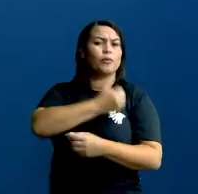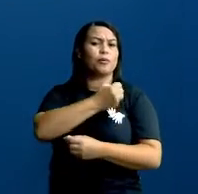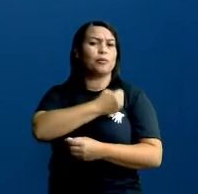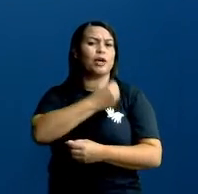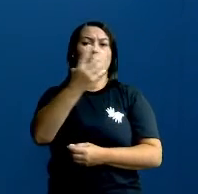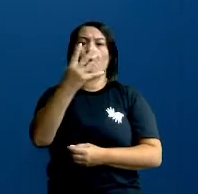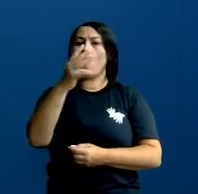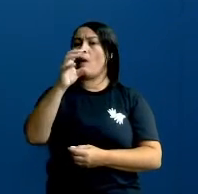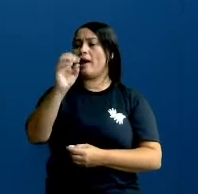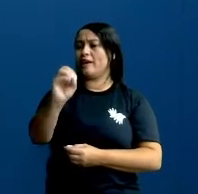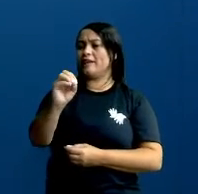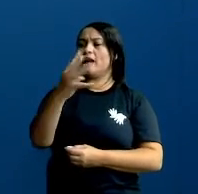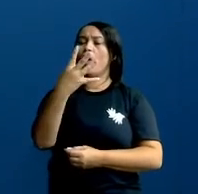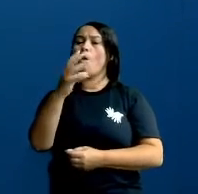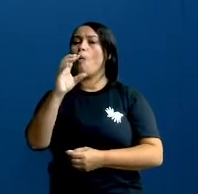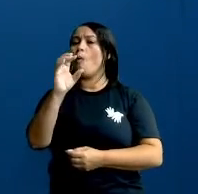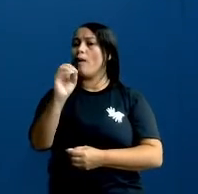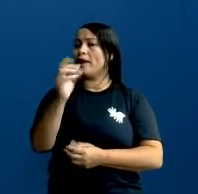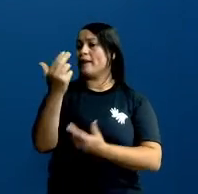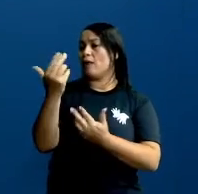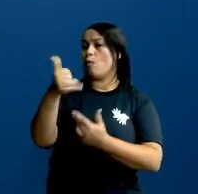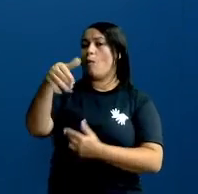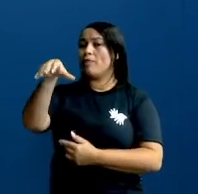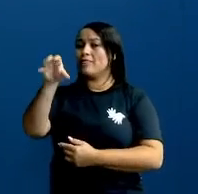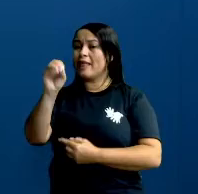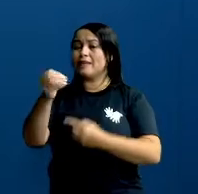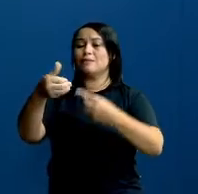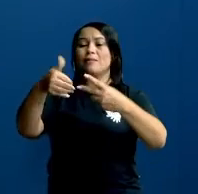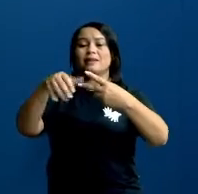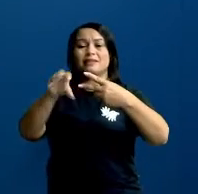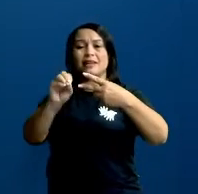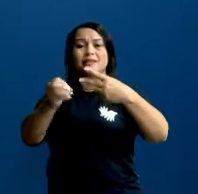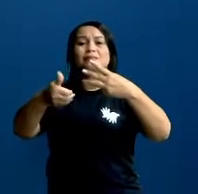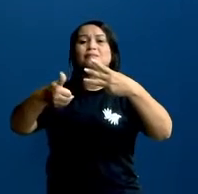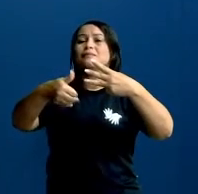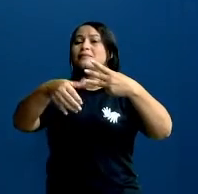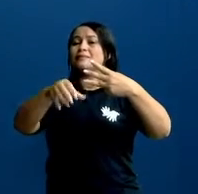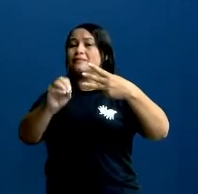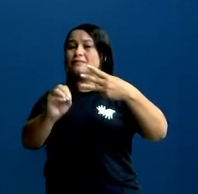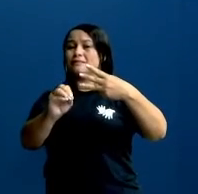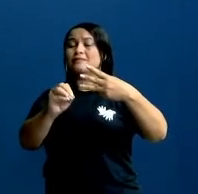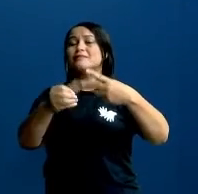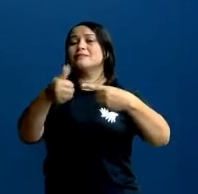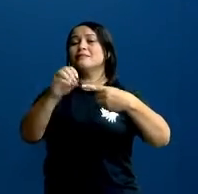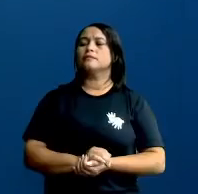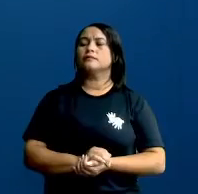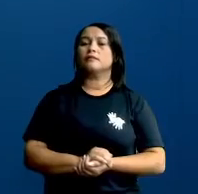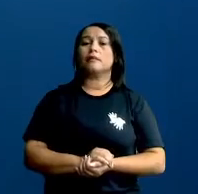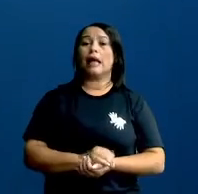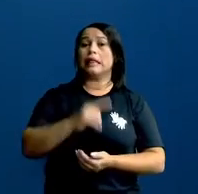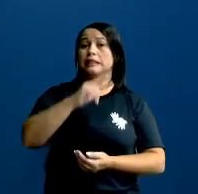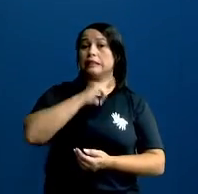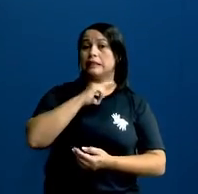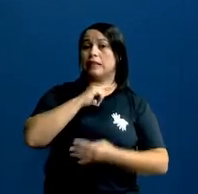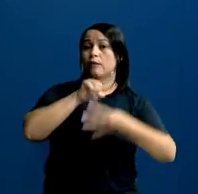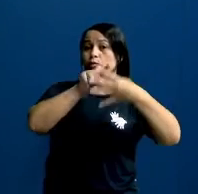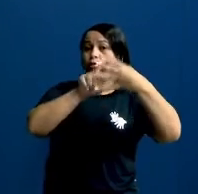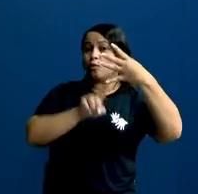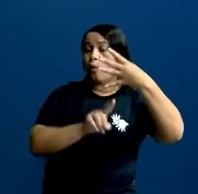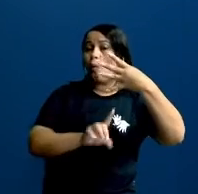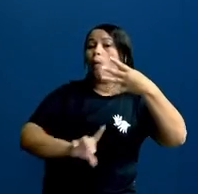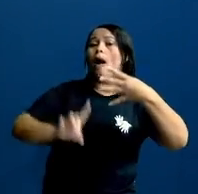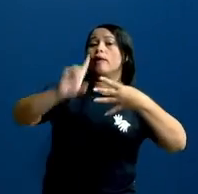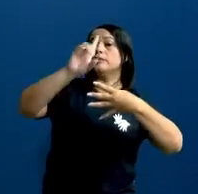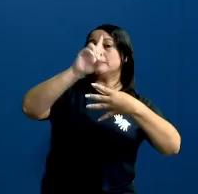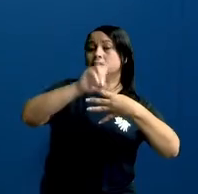40. 40 vai ser igual a 10 mais 10 mais 10 mais 10. Temos 4